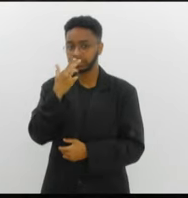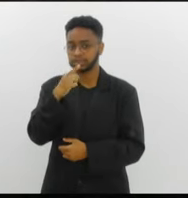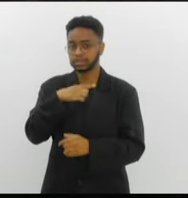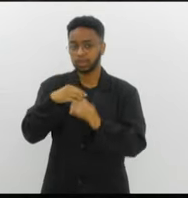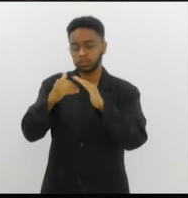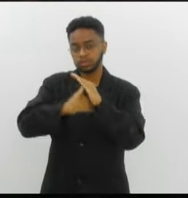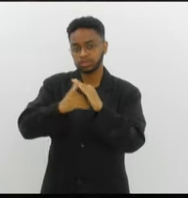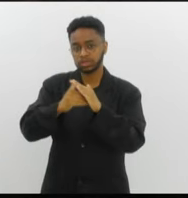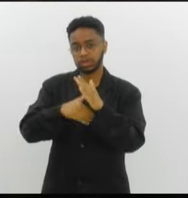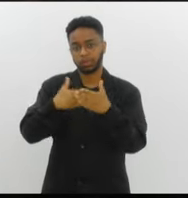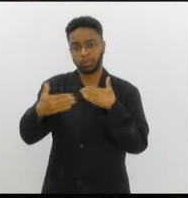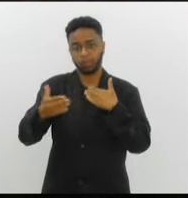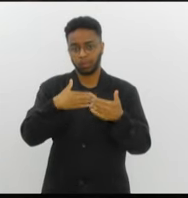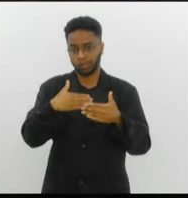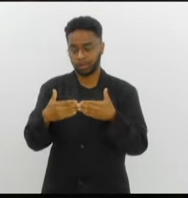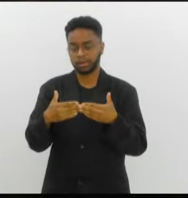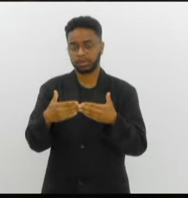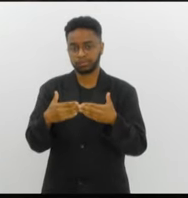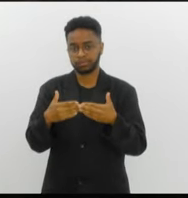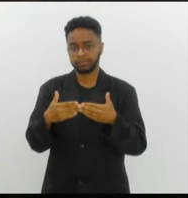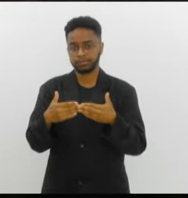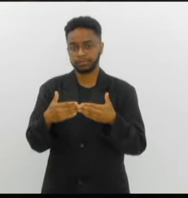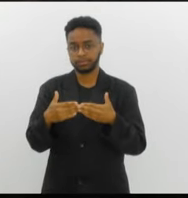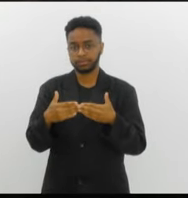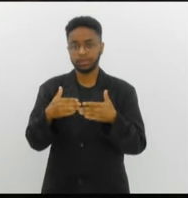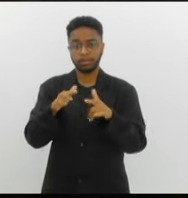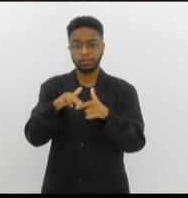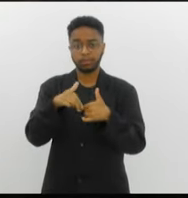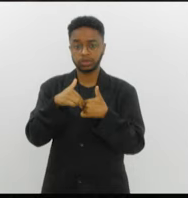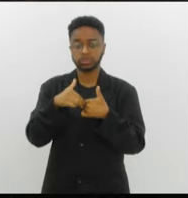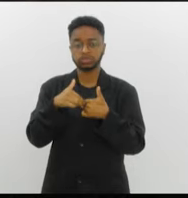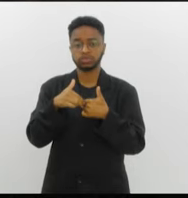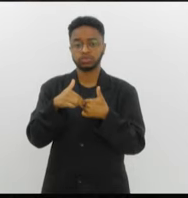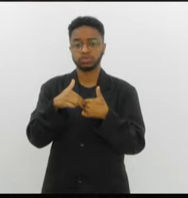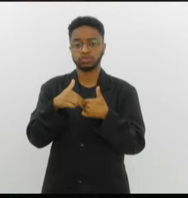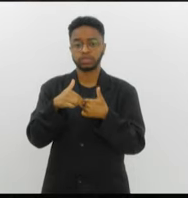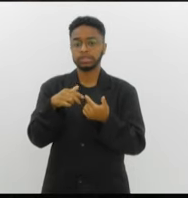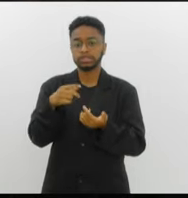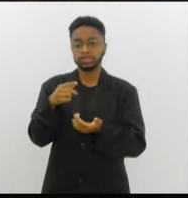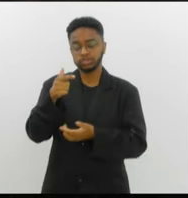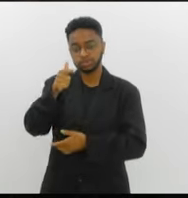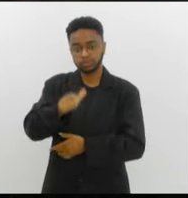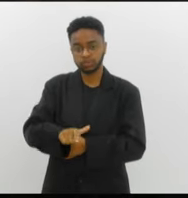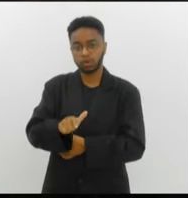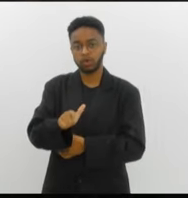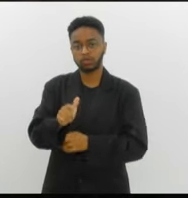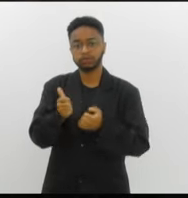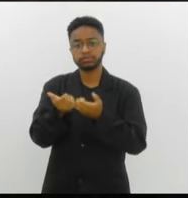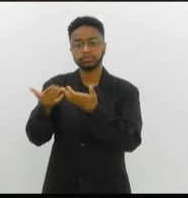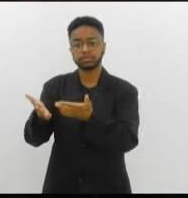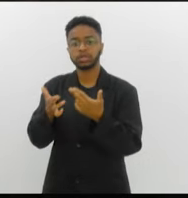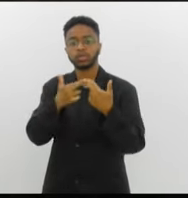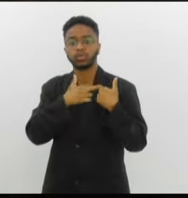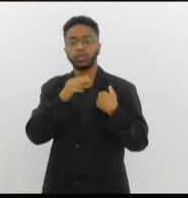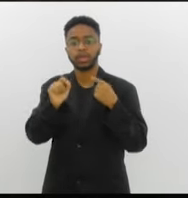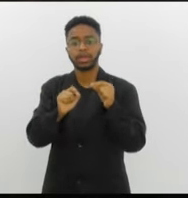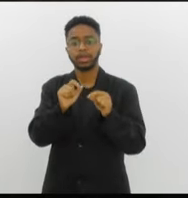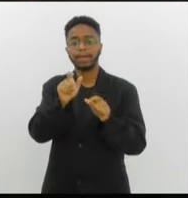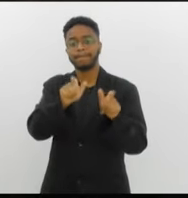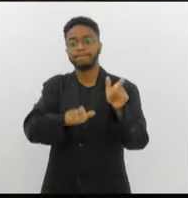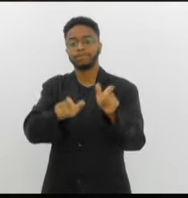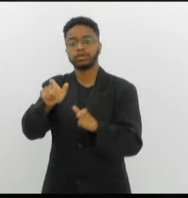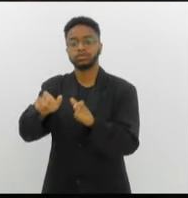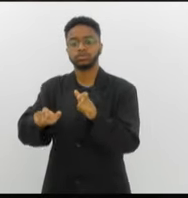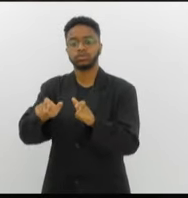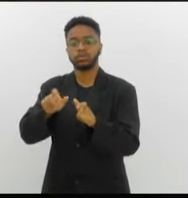segredo qualquer para que essa conta caia novamente nos usuários